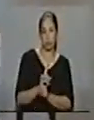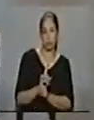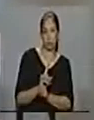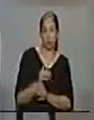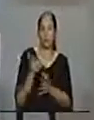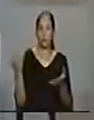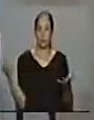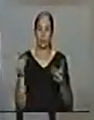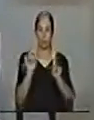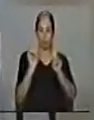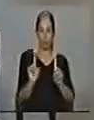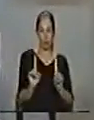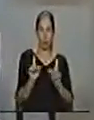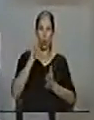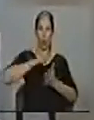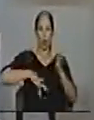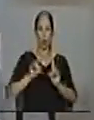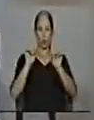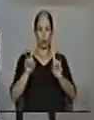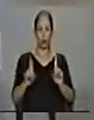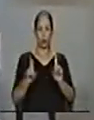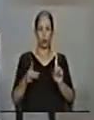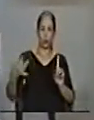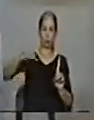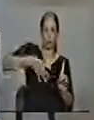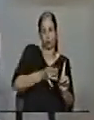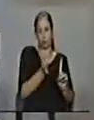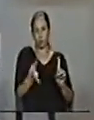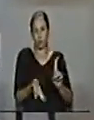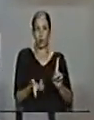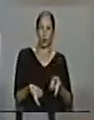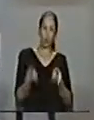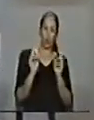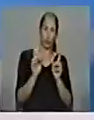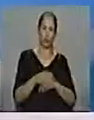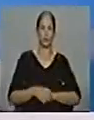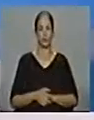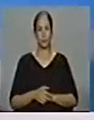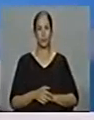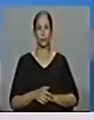desenvolvimento diferentes e até ganhar menos do que os colegas que estão a trabalhar ao nosso lado.